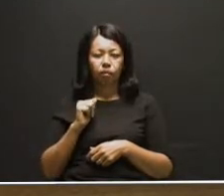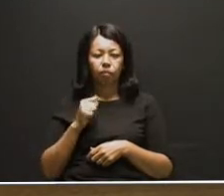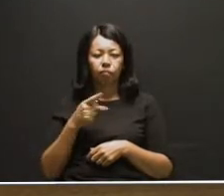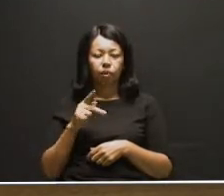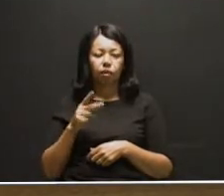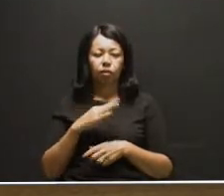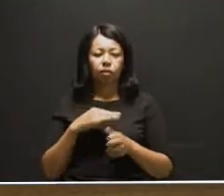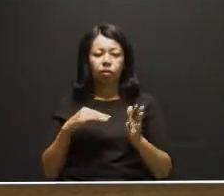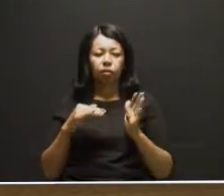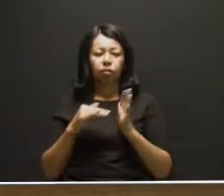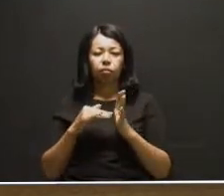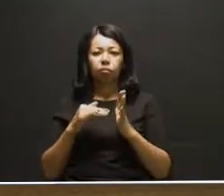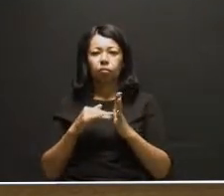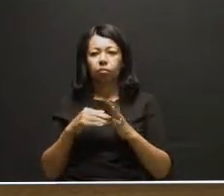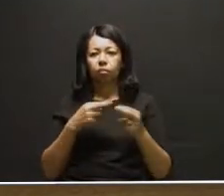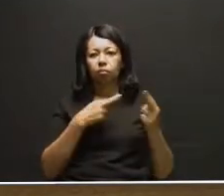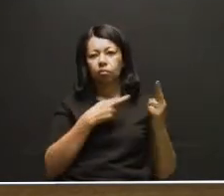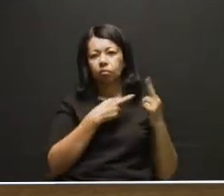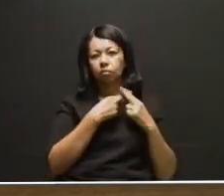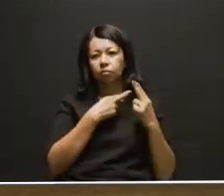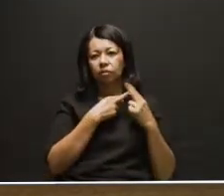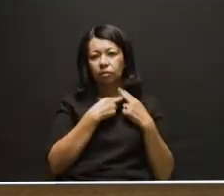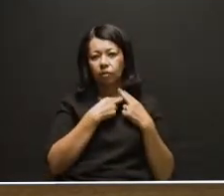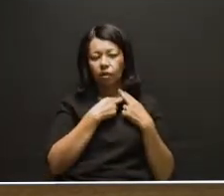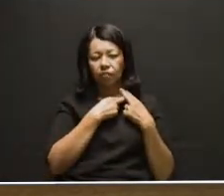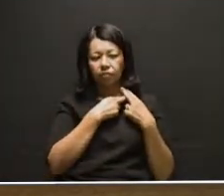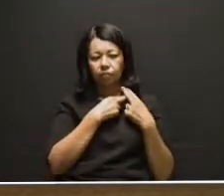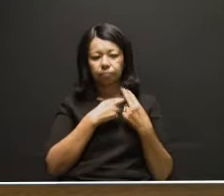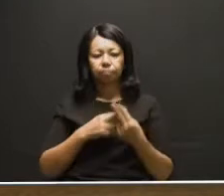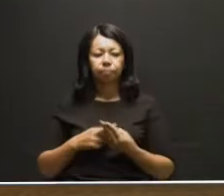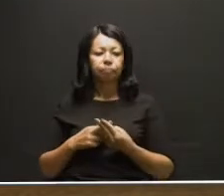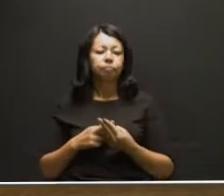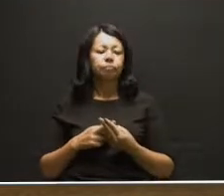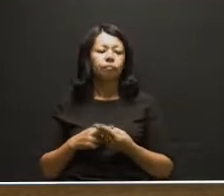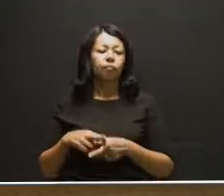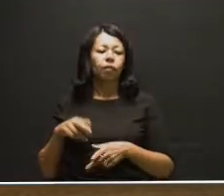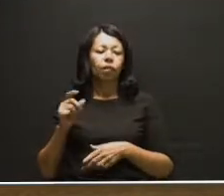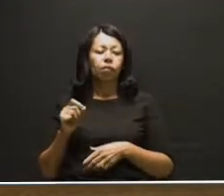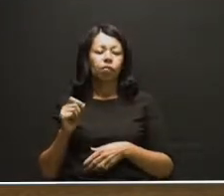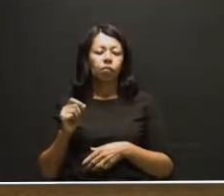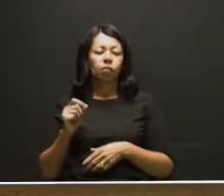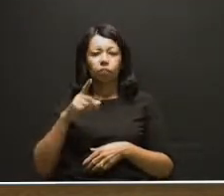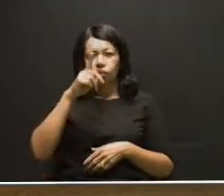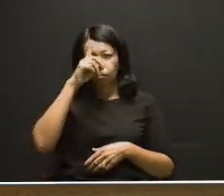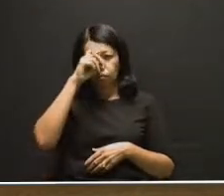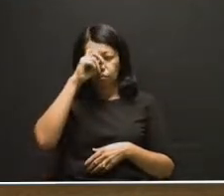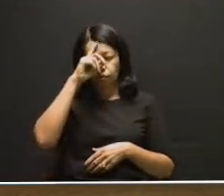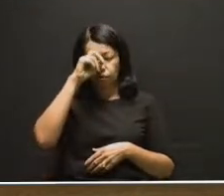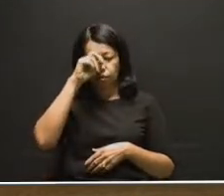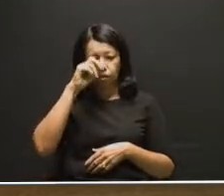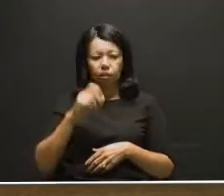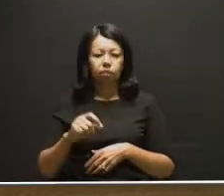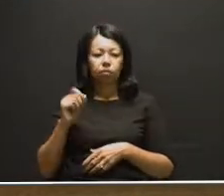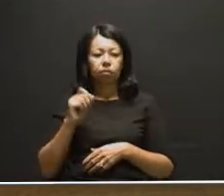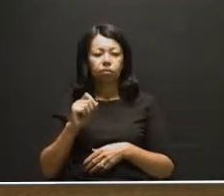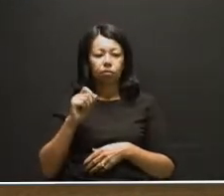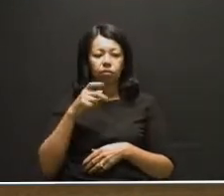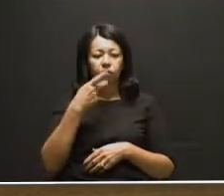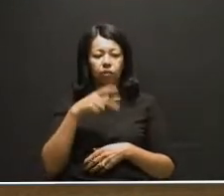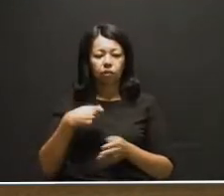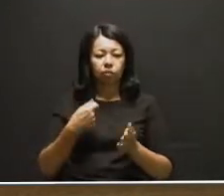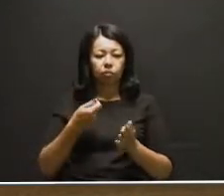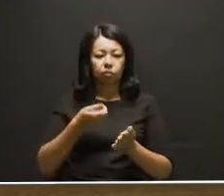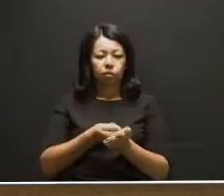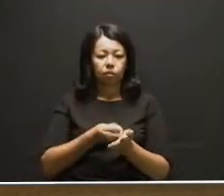todo o responsável é de hospitais e aqui fala sobre a obrigatoriedade